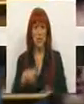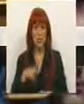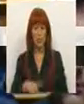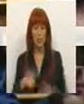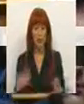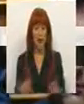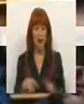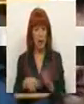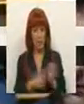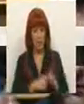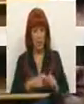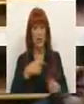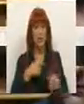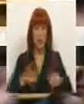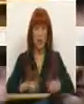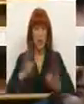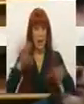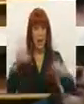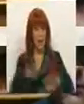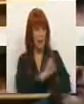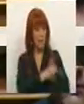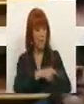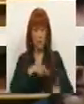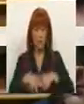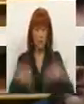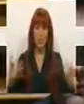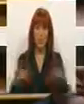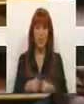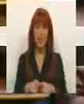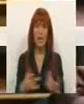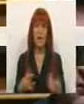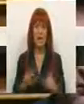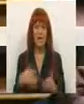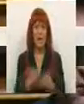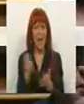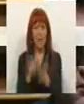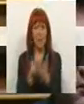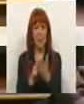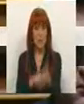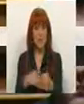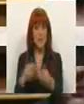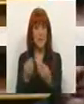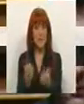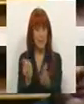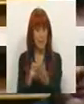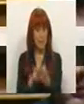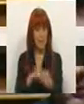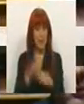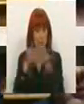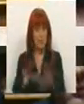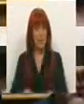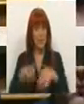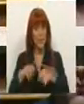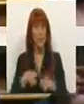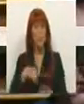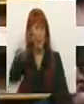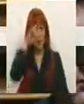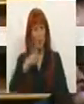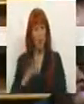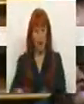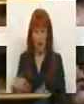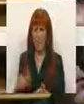na atual legislatura fomos exatamente a primeira força política a colocar esta agenda, esta matéria na agenda parlamentar. Recordo